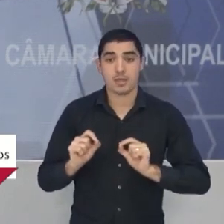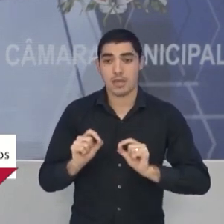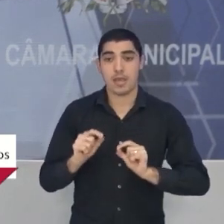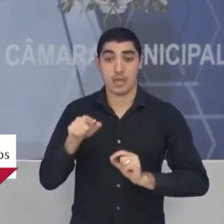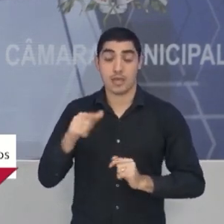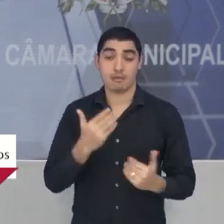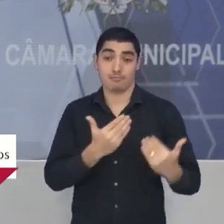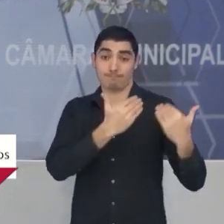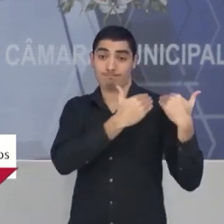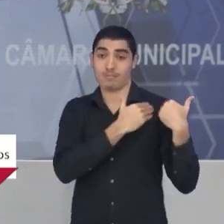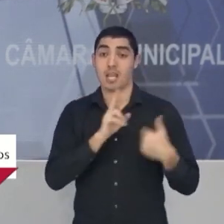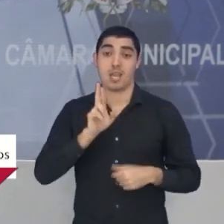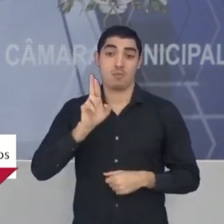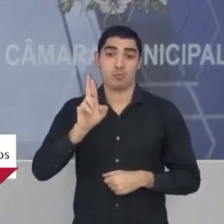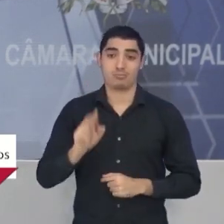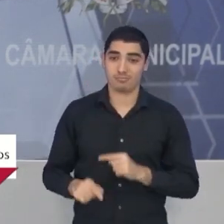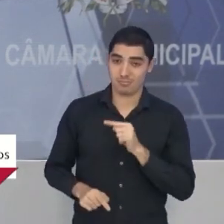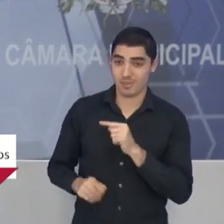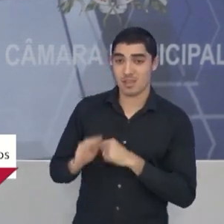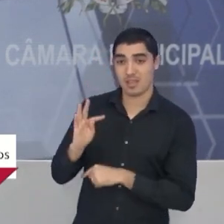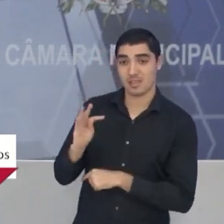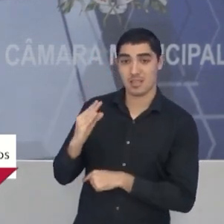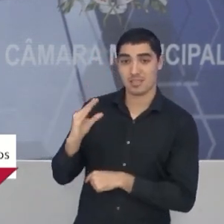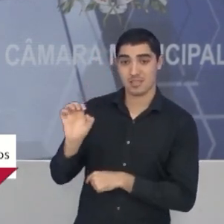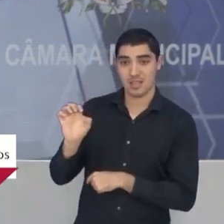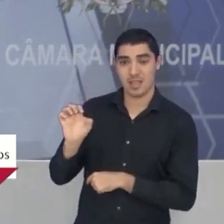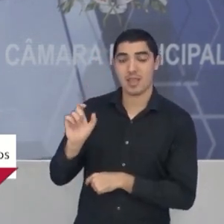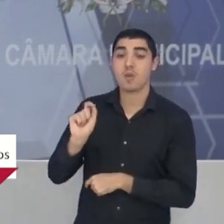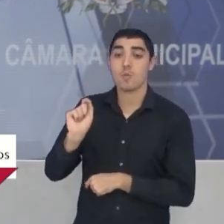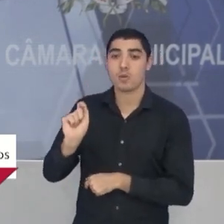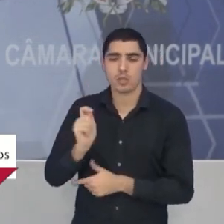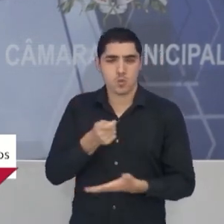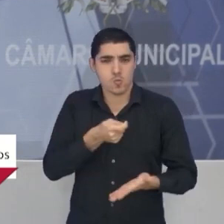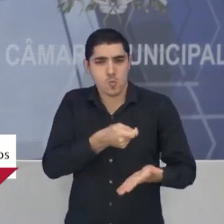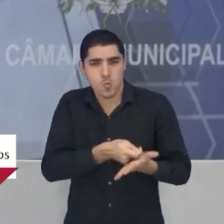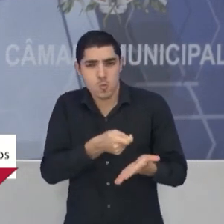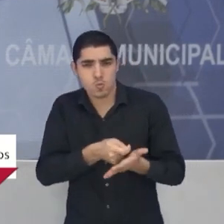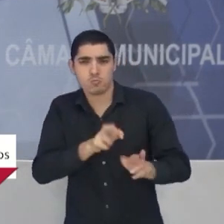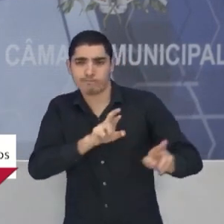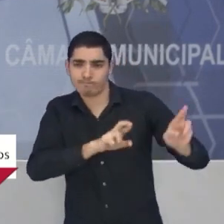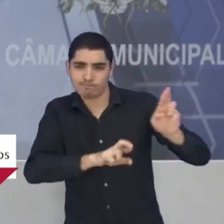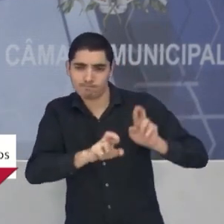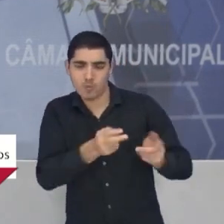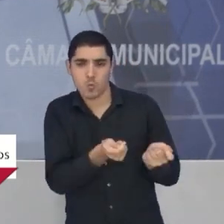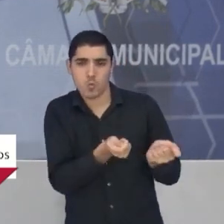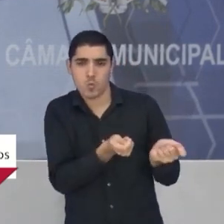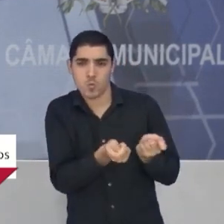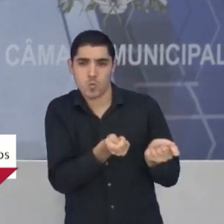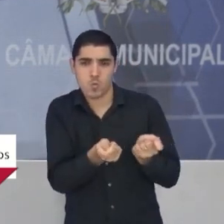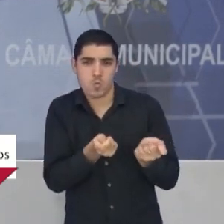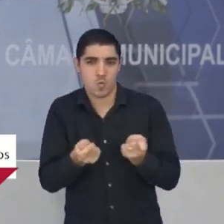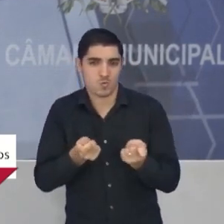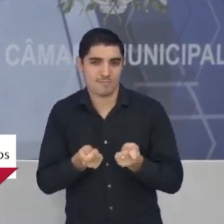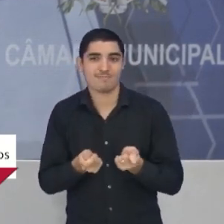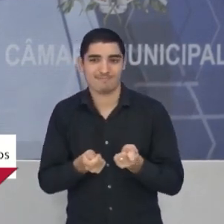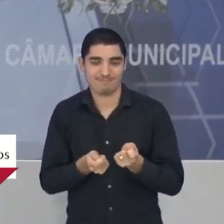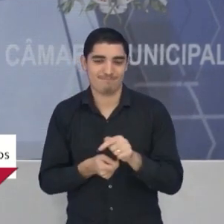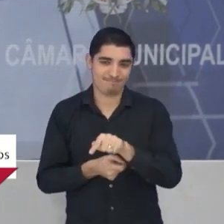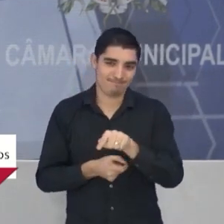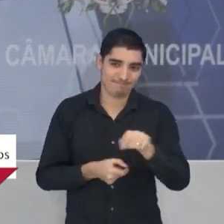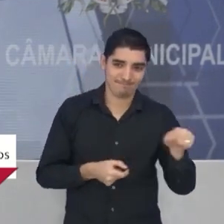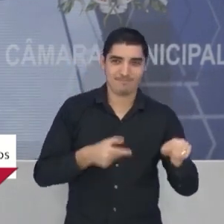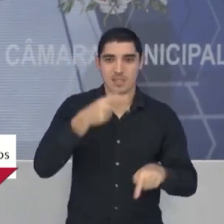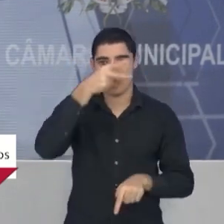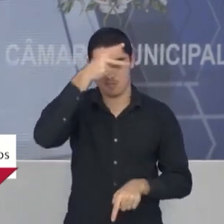responsabilidade do Tribunal de Contas enquanto órgão papel de controle externo e de dar